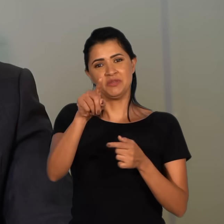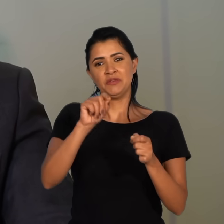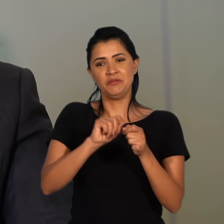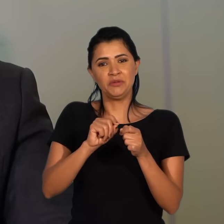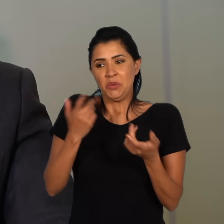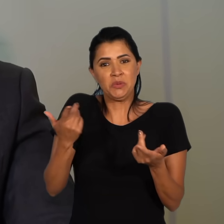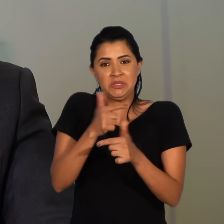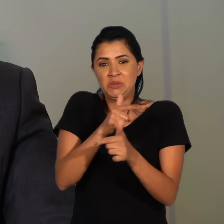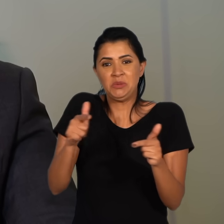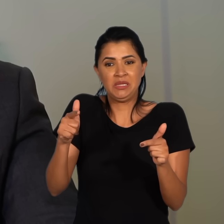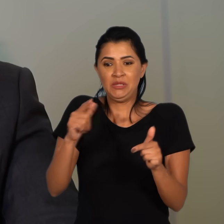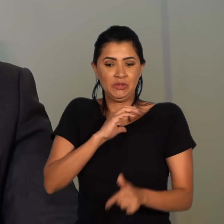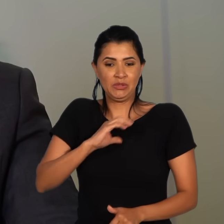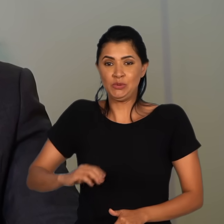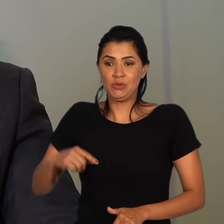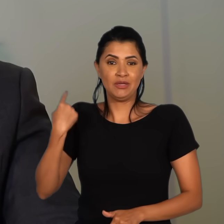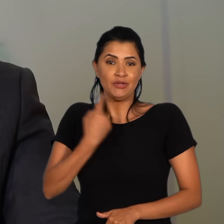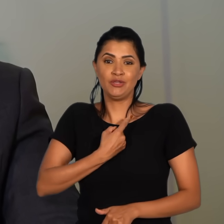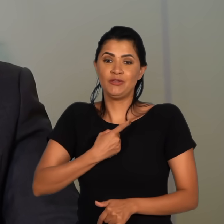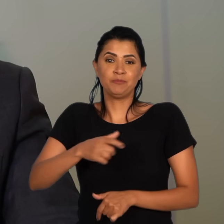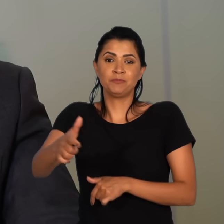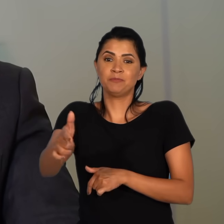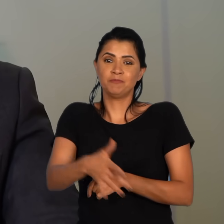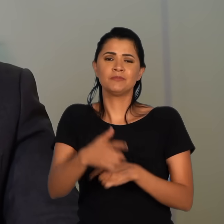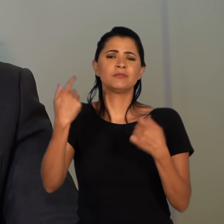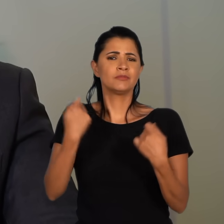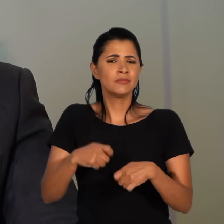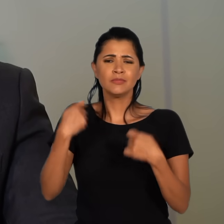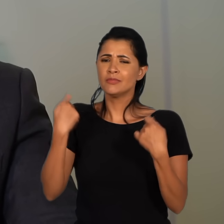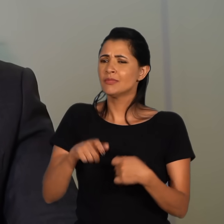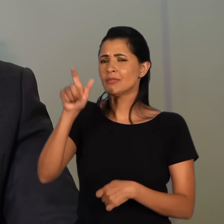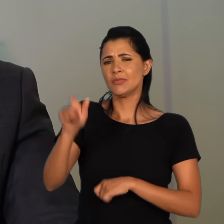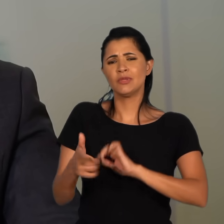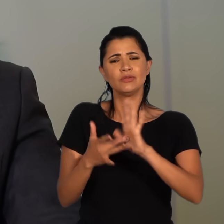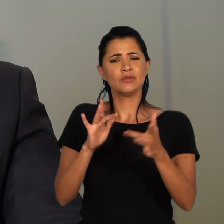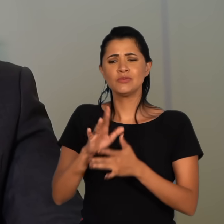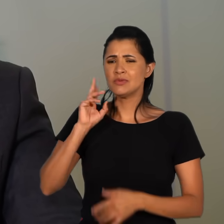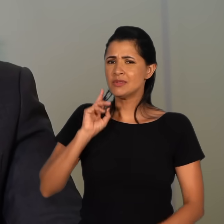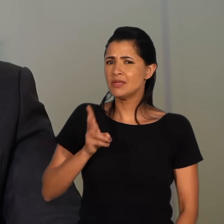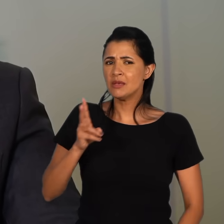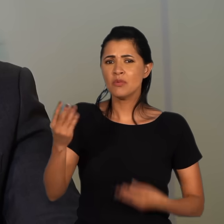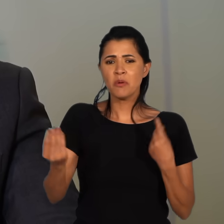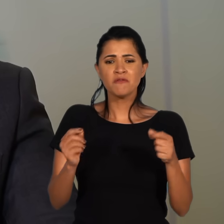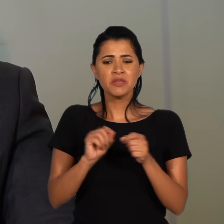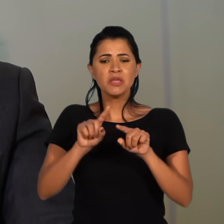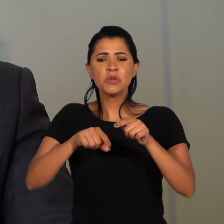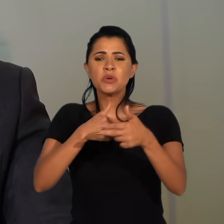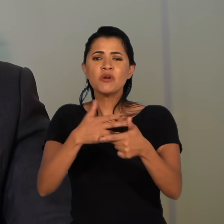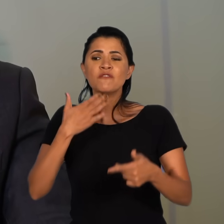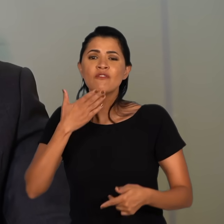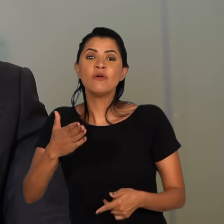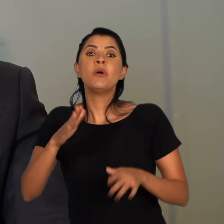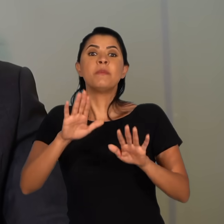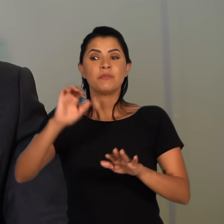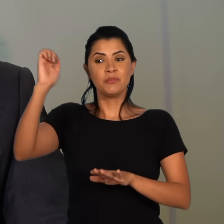que você falou sem Cristo não somos nada precisamos dele constantemente nada pode ser feito em seu favor